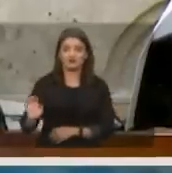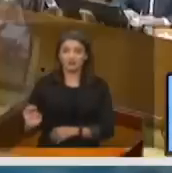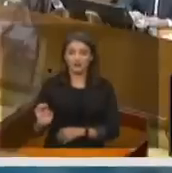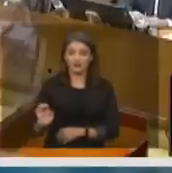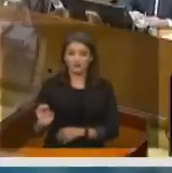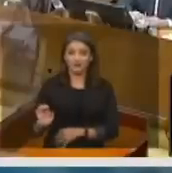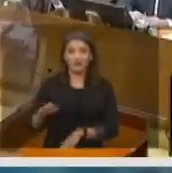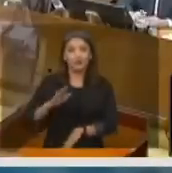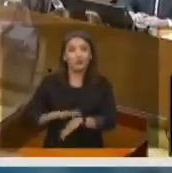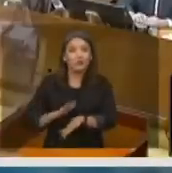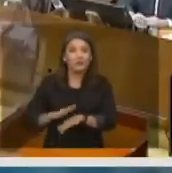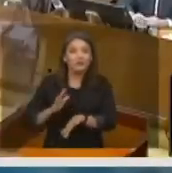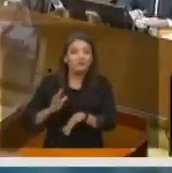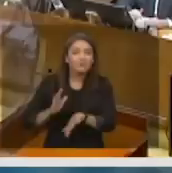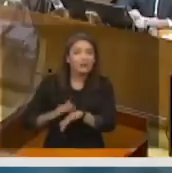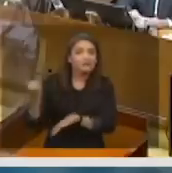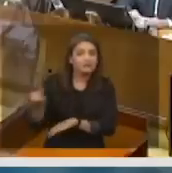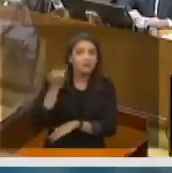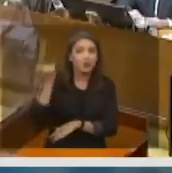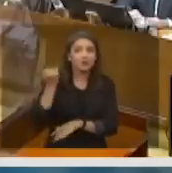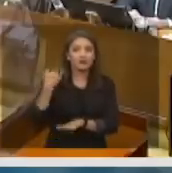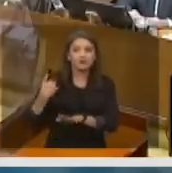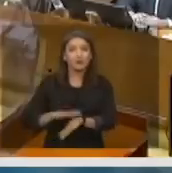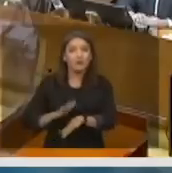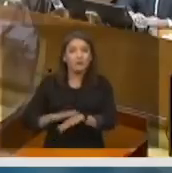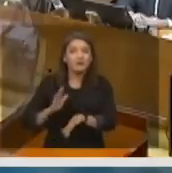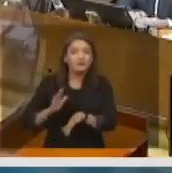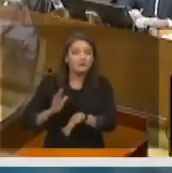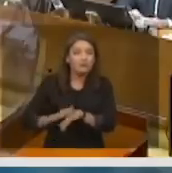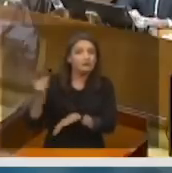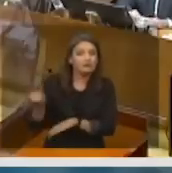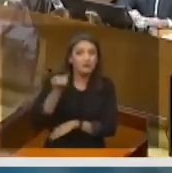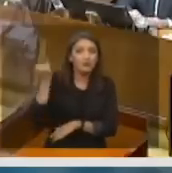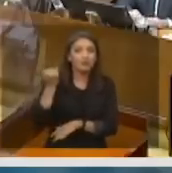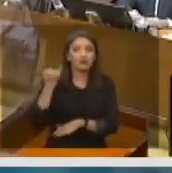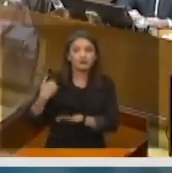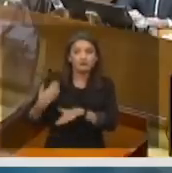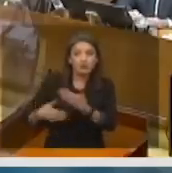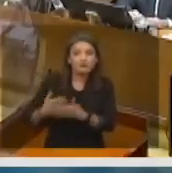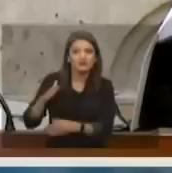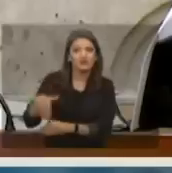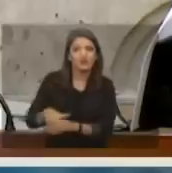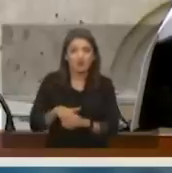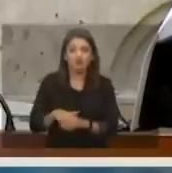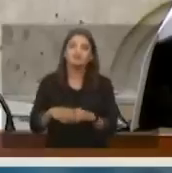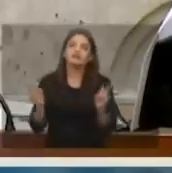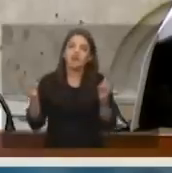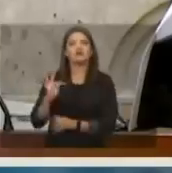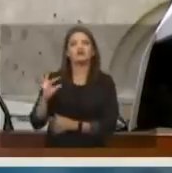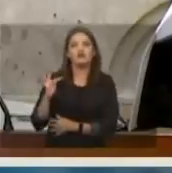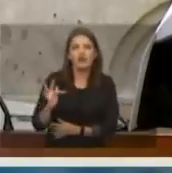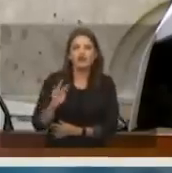É verdade. A regra é que as leis não retroajam, né? Até por uma questão de segurança jurídica, para que as pessoas possam